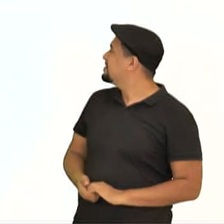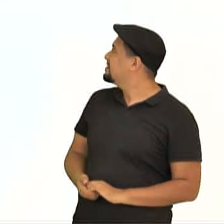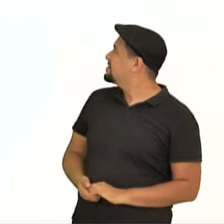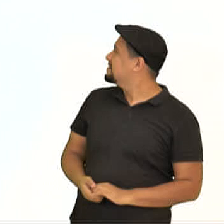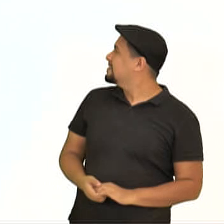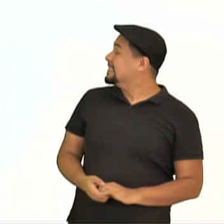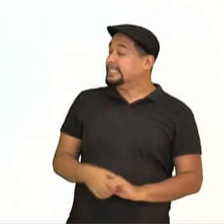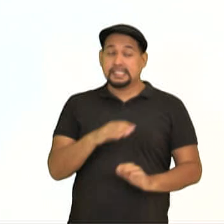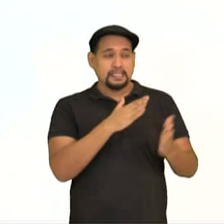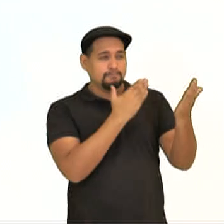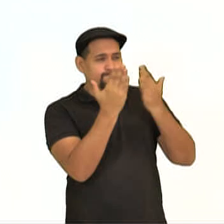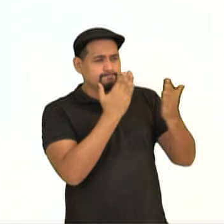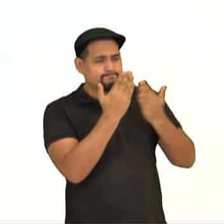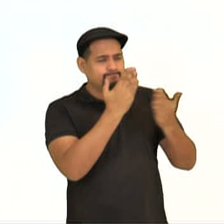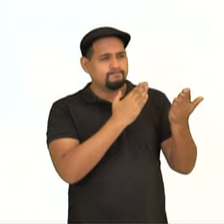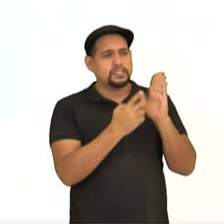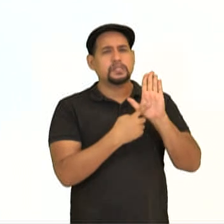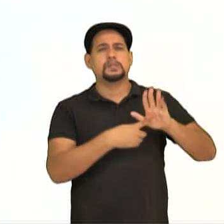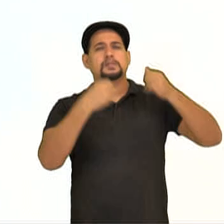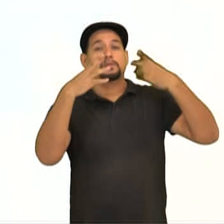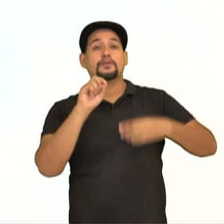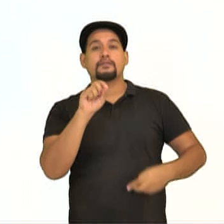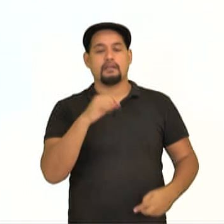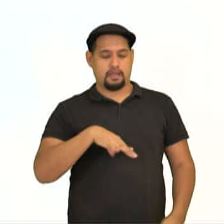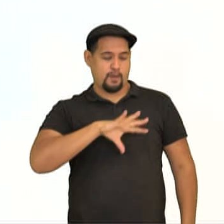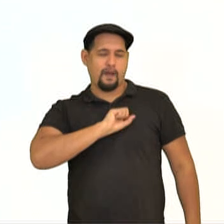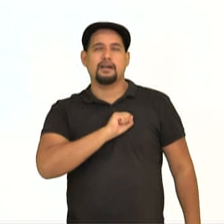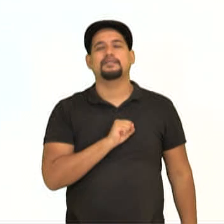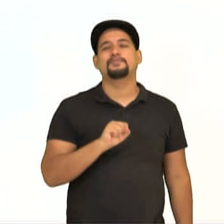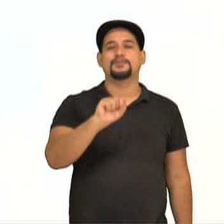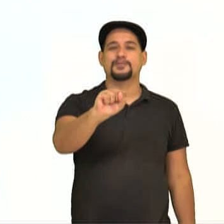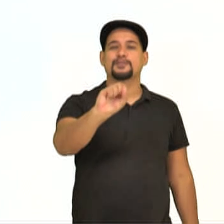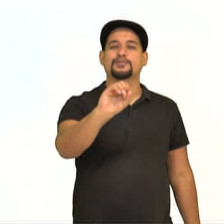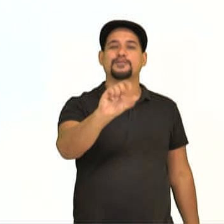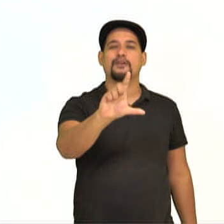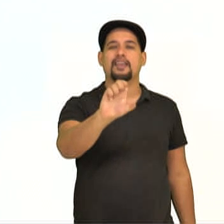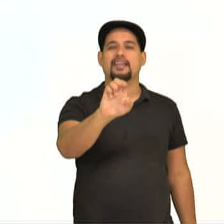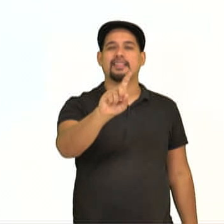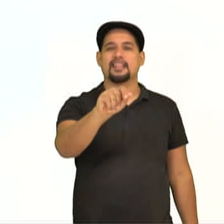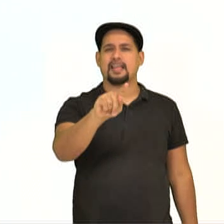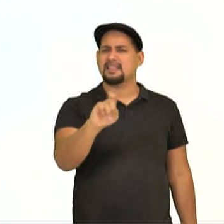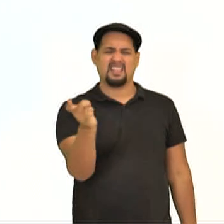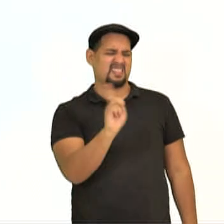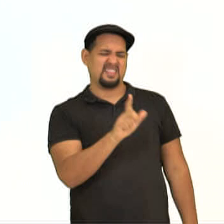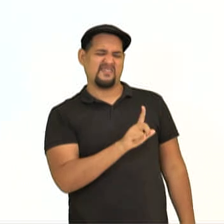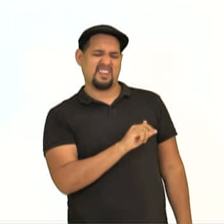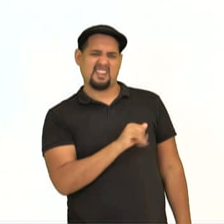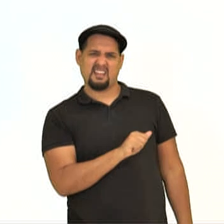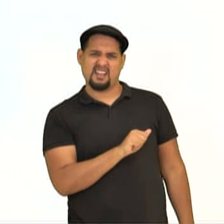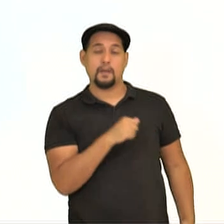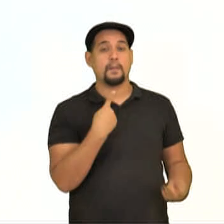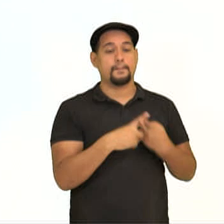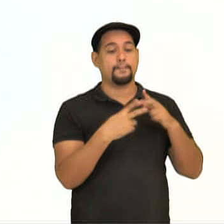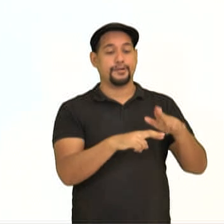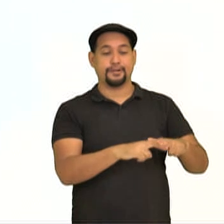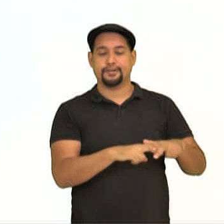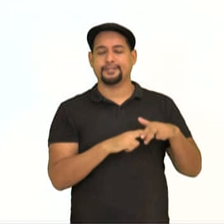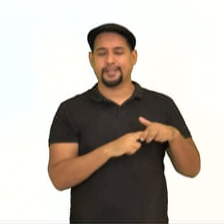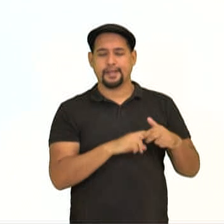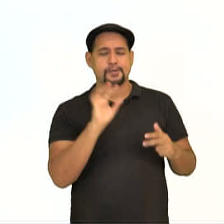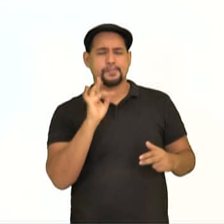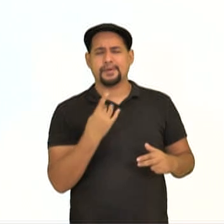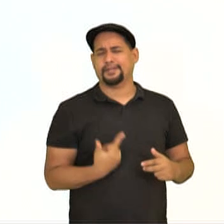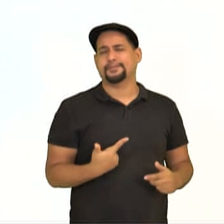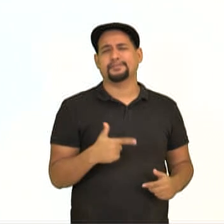Se consultar a razão, digo que amo Soledade. Não Lia, cuja bondade ser humano não teria.